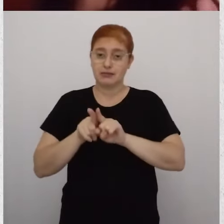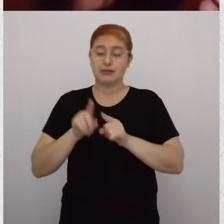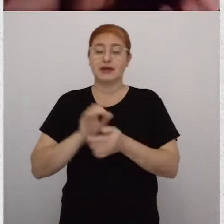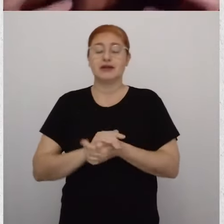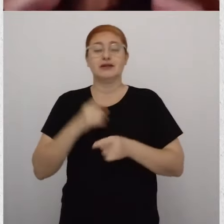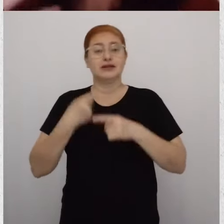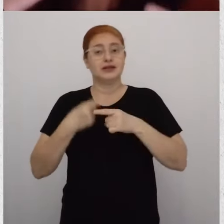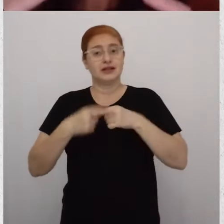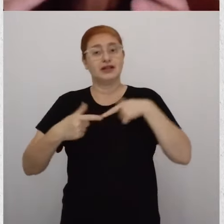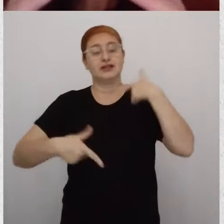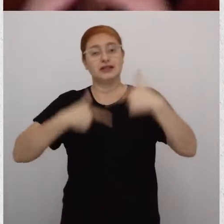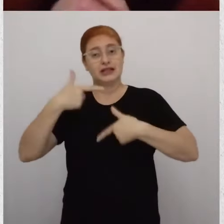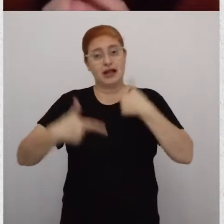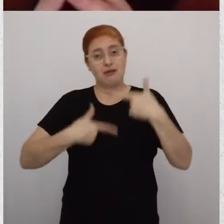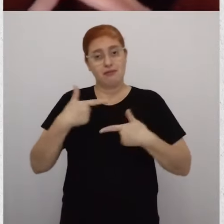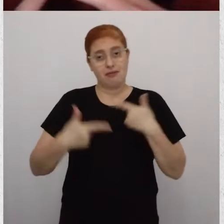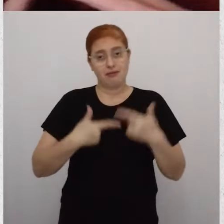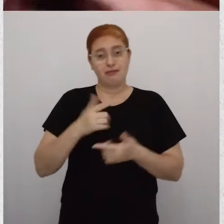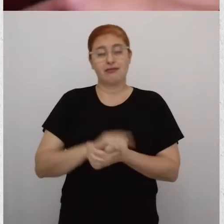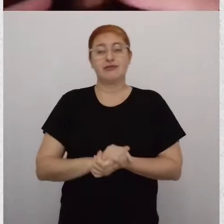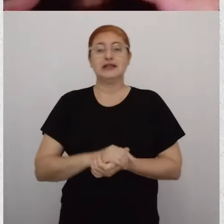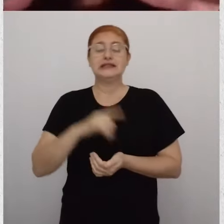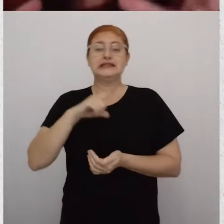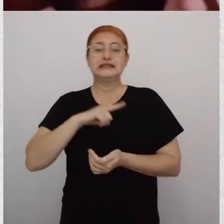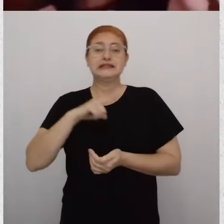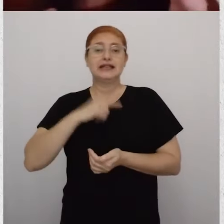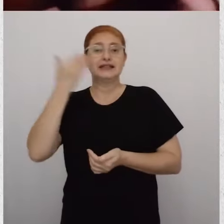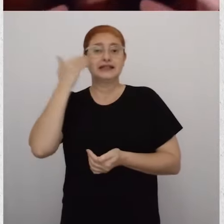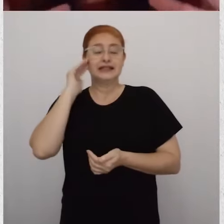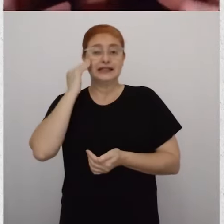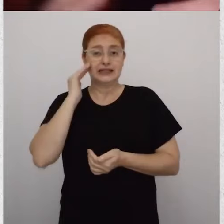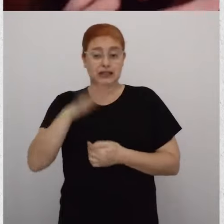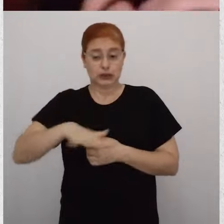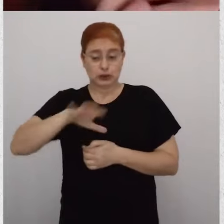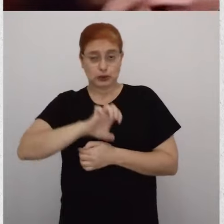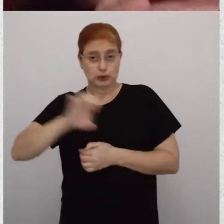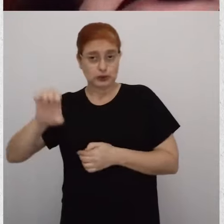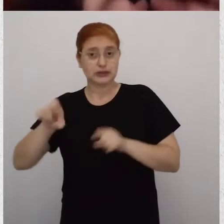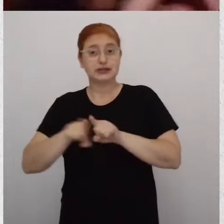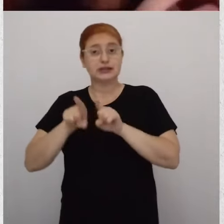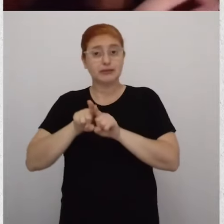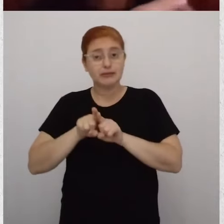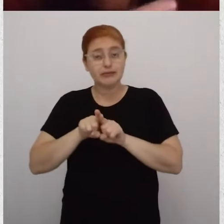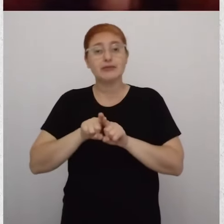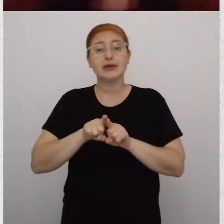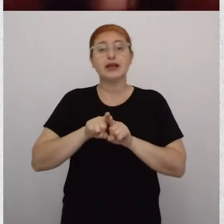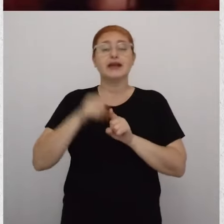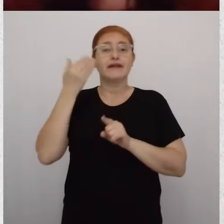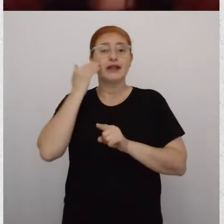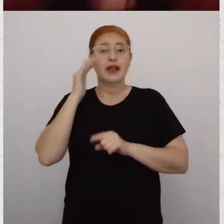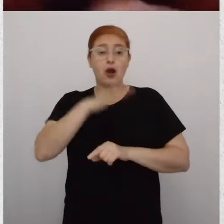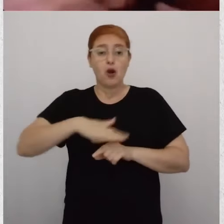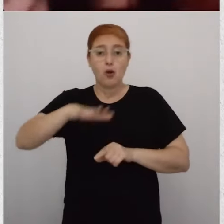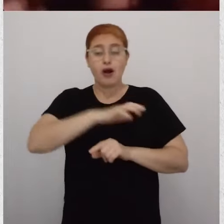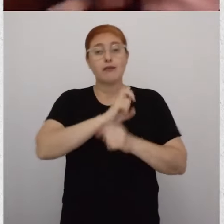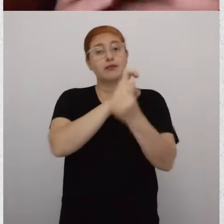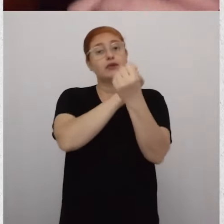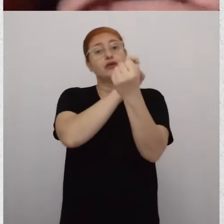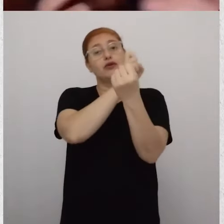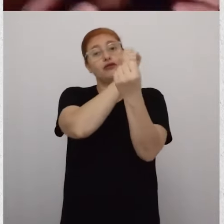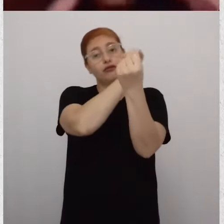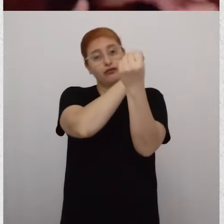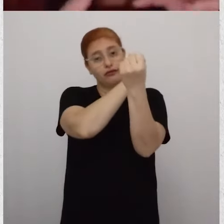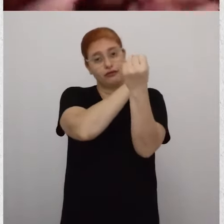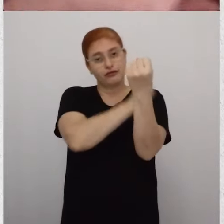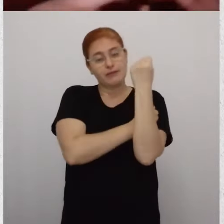isso, o trabalho ele gira em torno assim dessa necessidade de entender o campo da esquerda e de entender o campo do feminismo dentro do campo da esquerda e como é